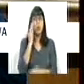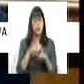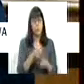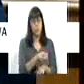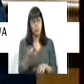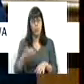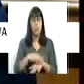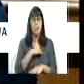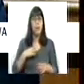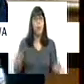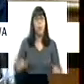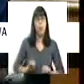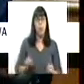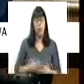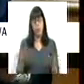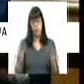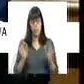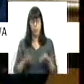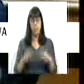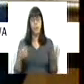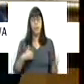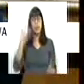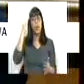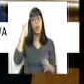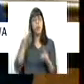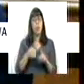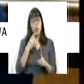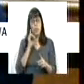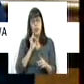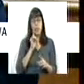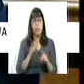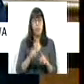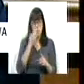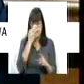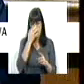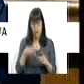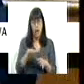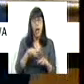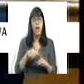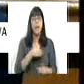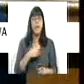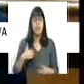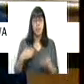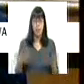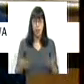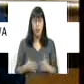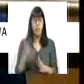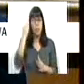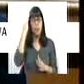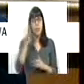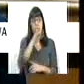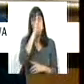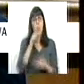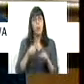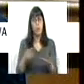de utentes sem médicos de família. E por fim, que eu creio que também tem muita importância nesta área da saúde, a previsão do